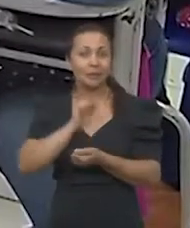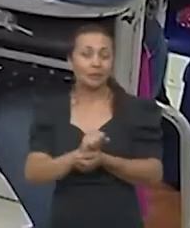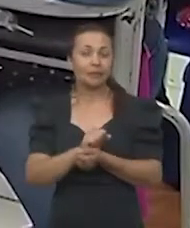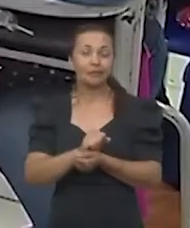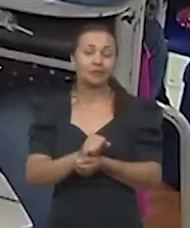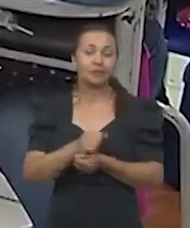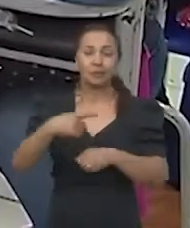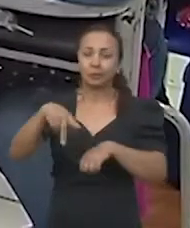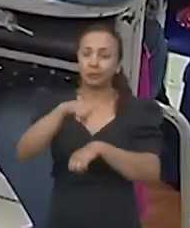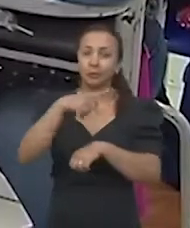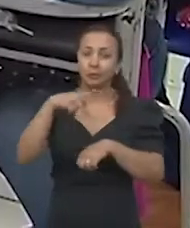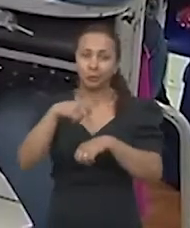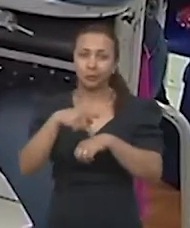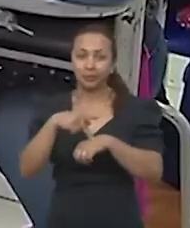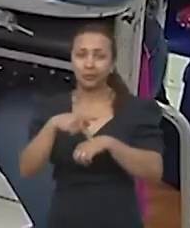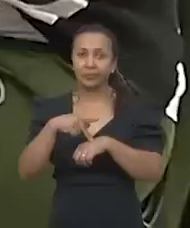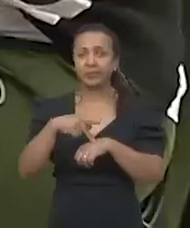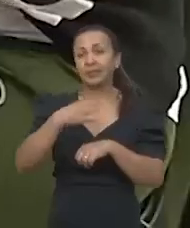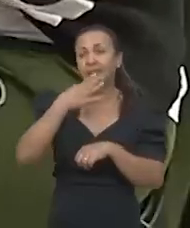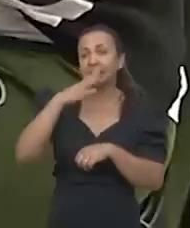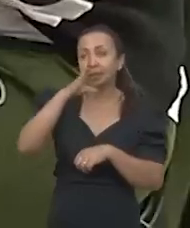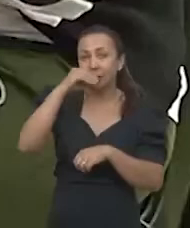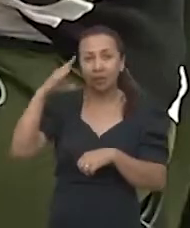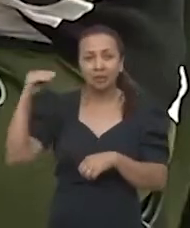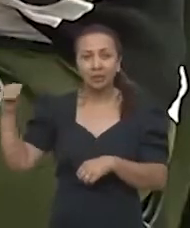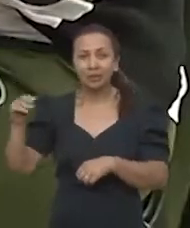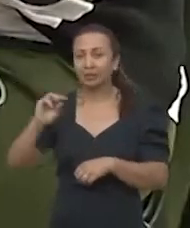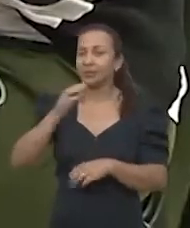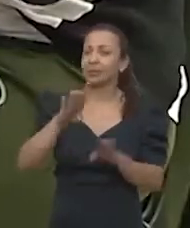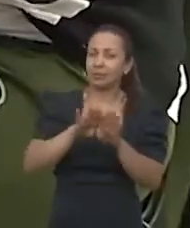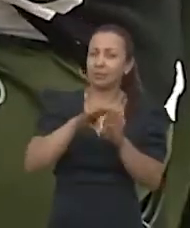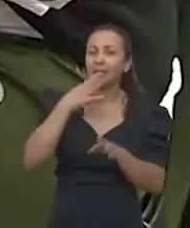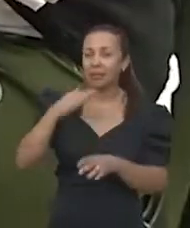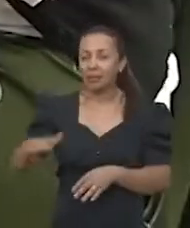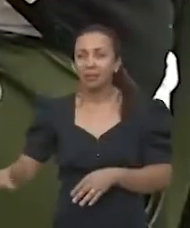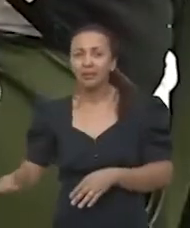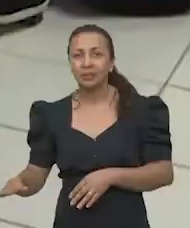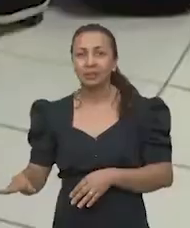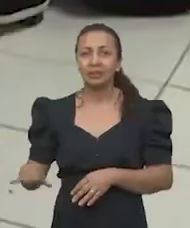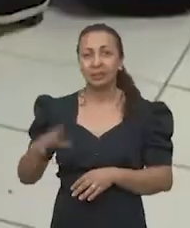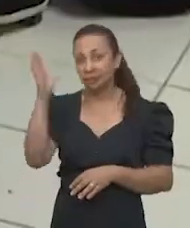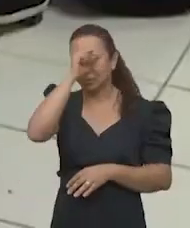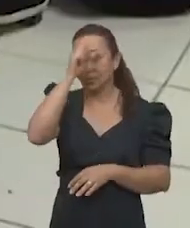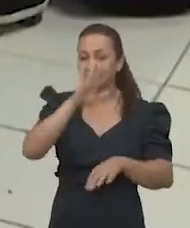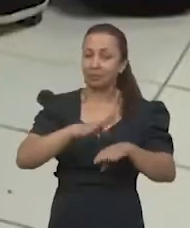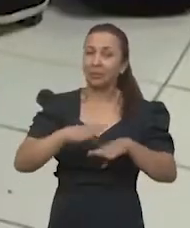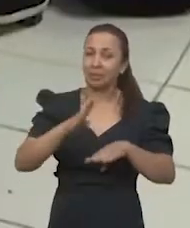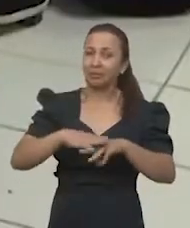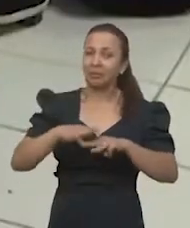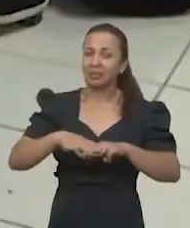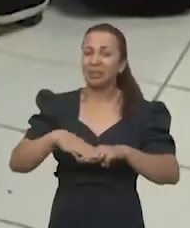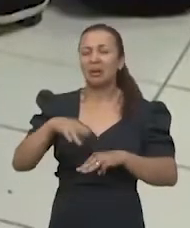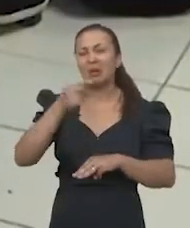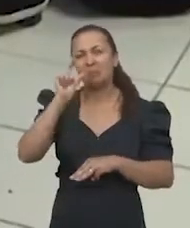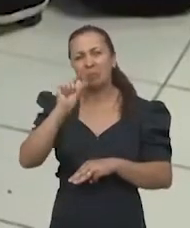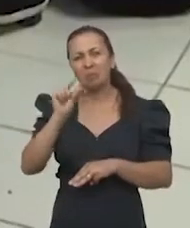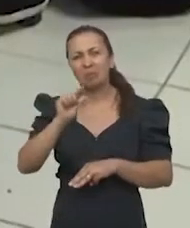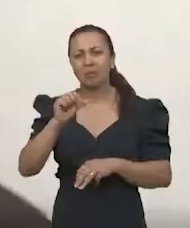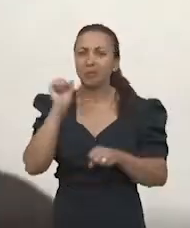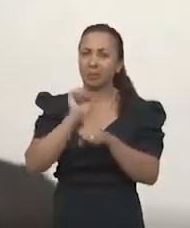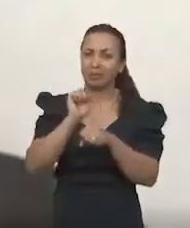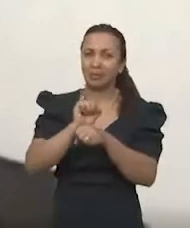rendimento das crianças e dos adolescentes brasileiros é muito inferior ao que é